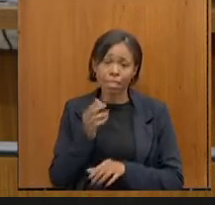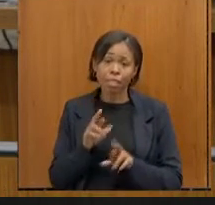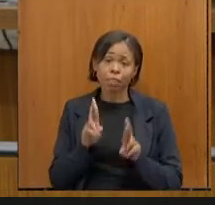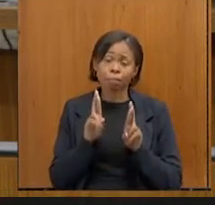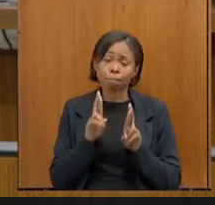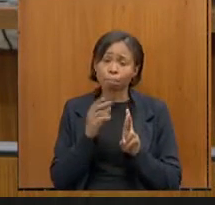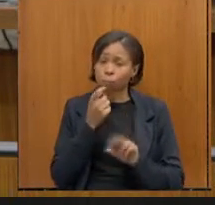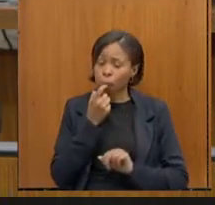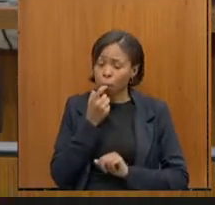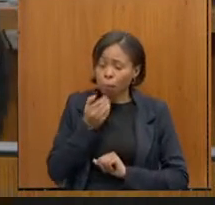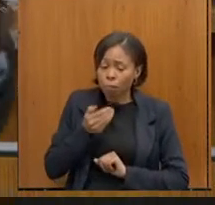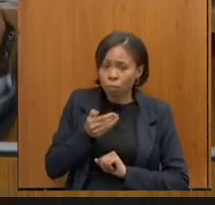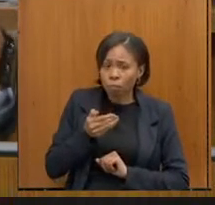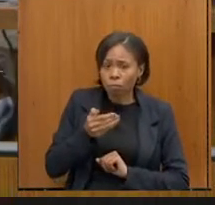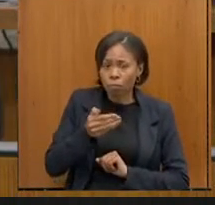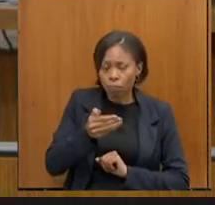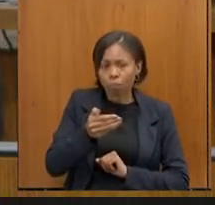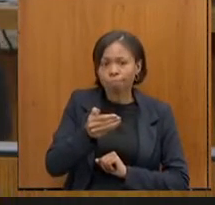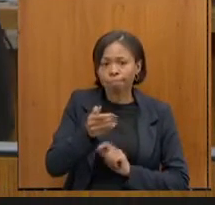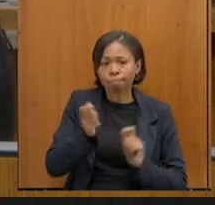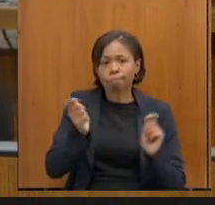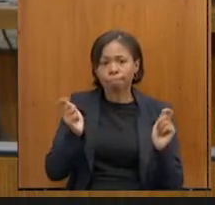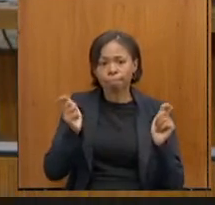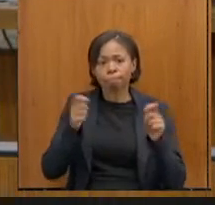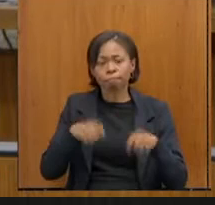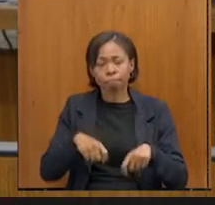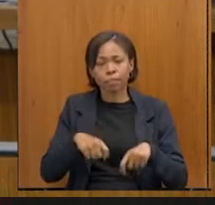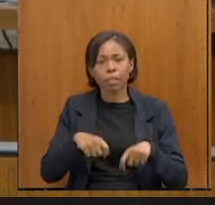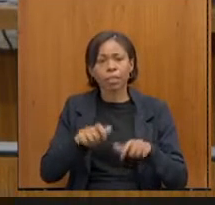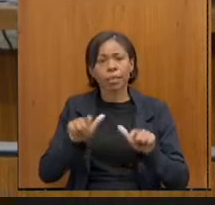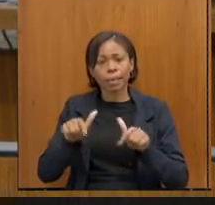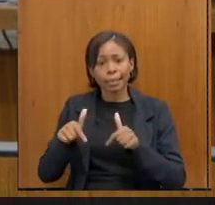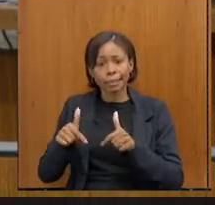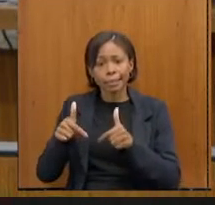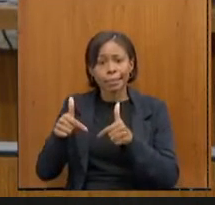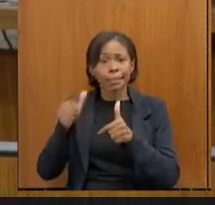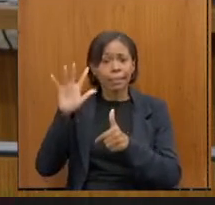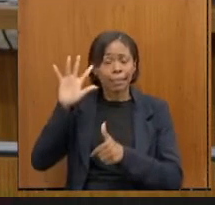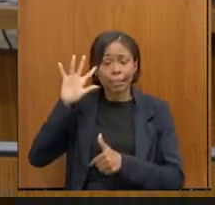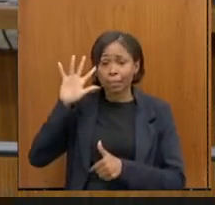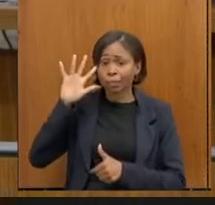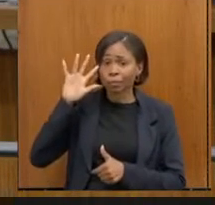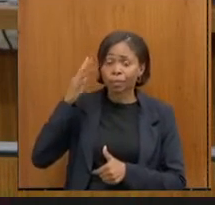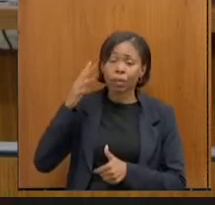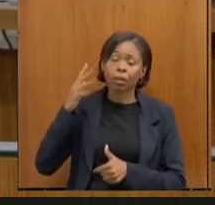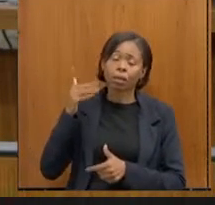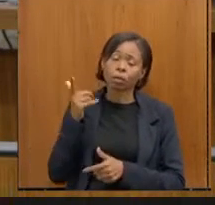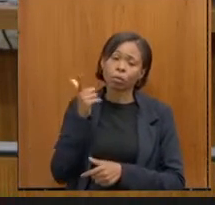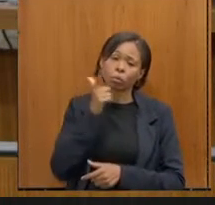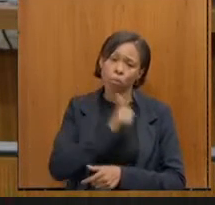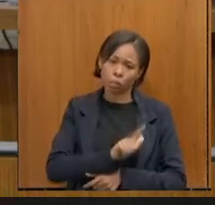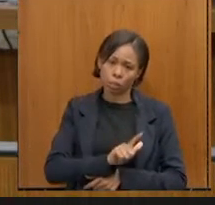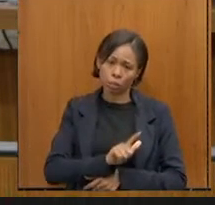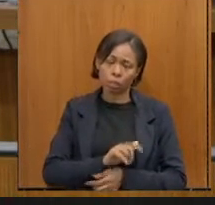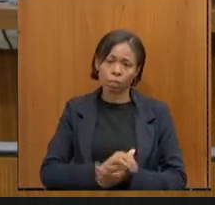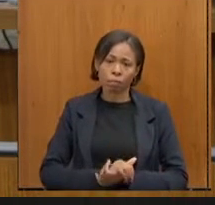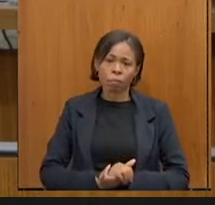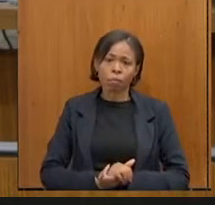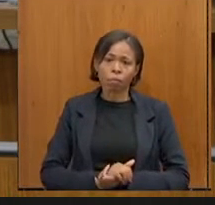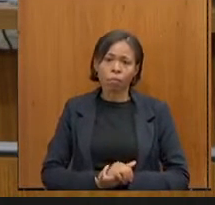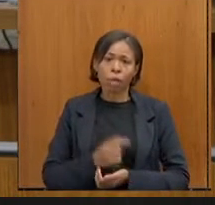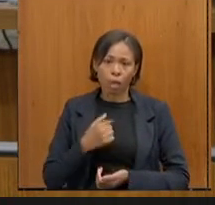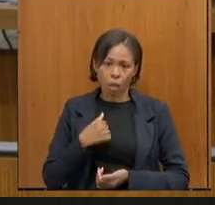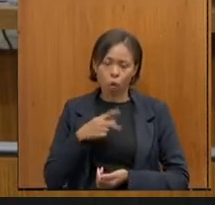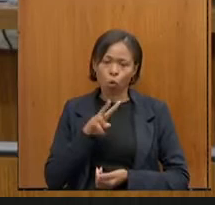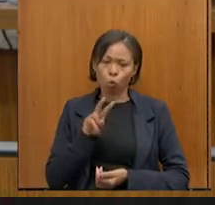em breve os frutos ações possam ser polidas é vou levar esse